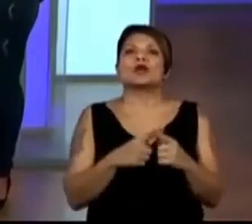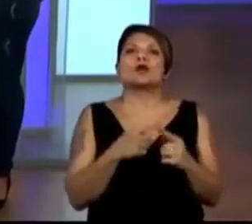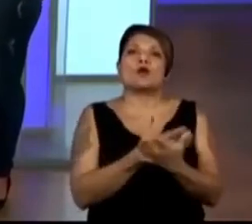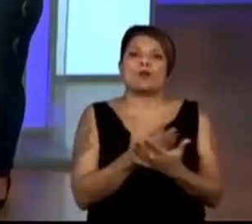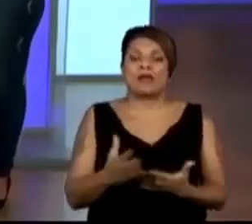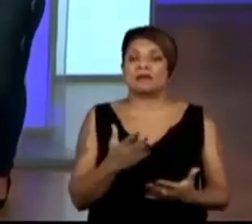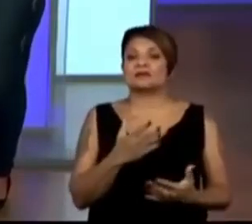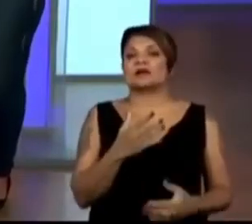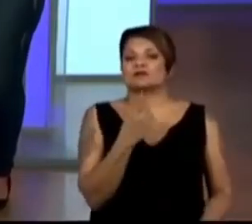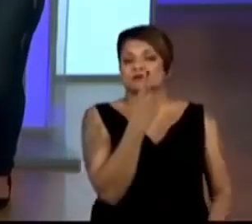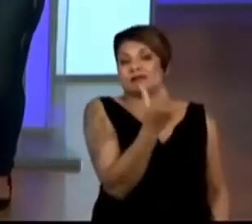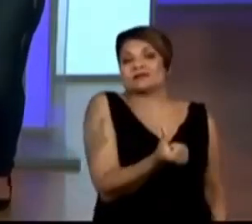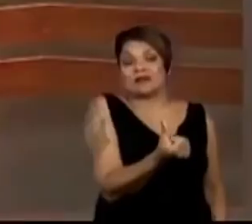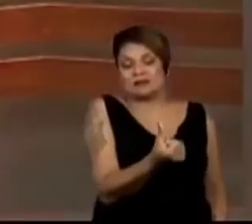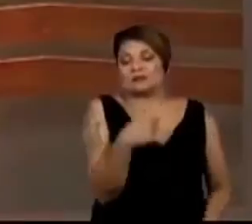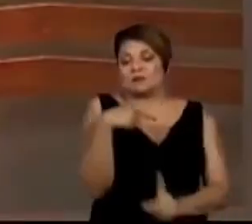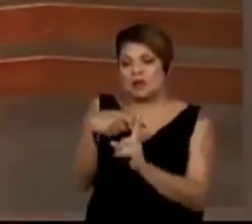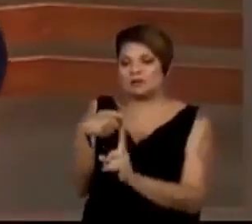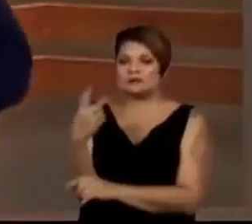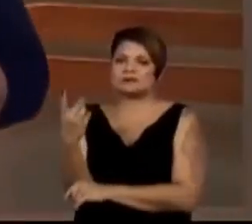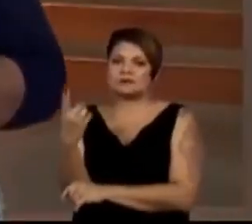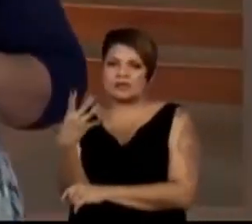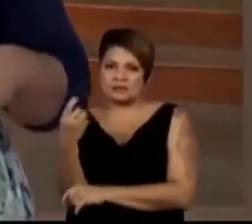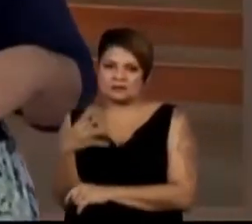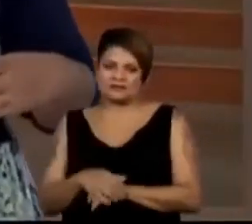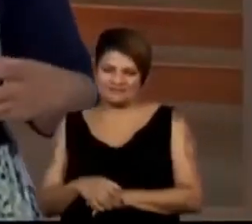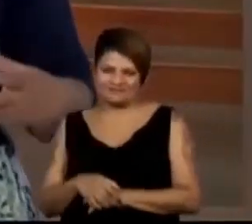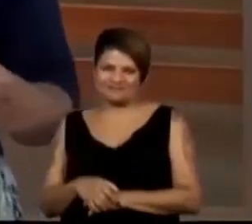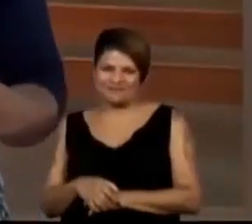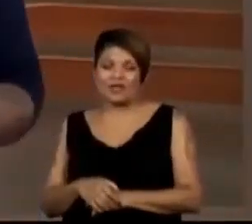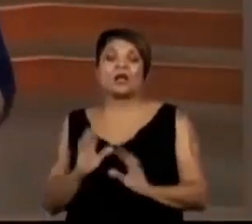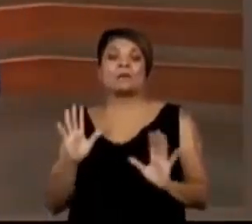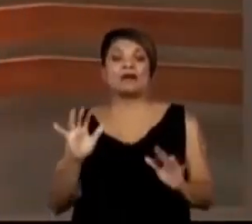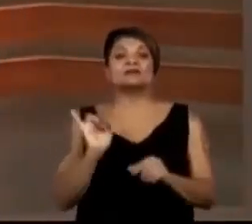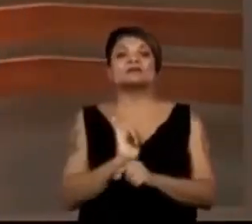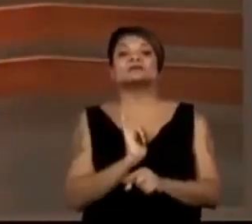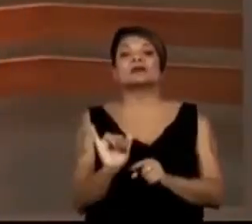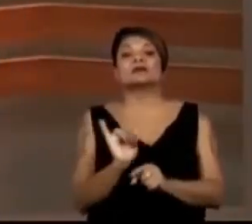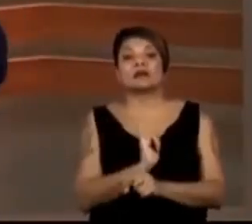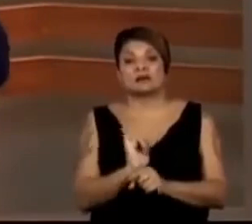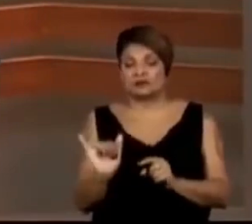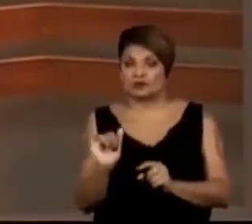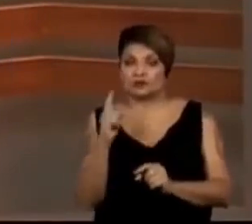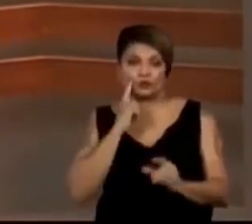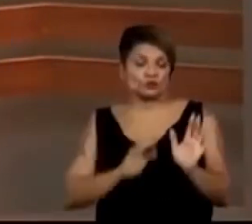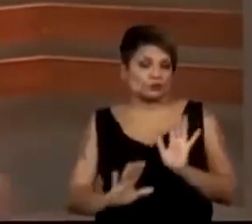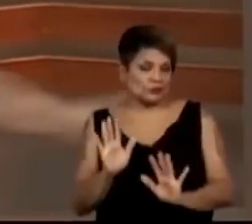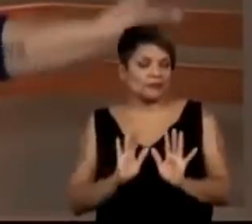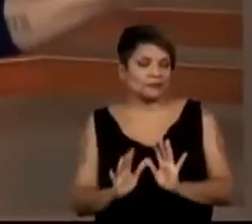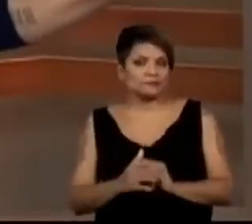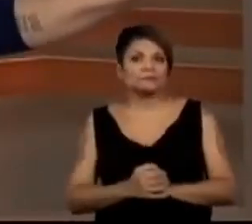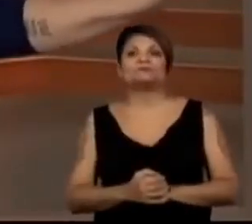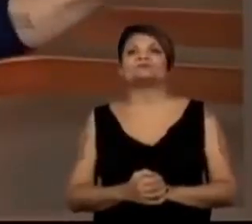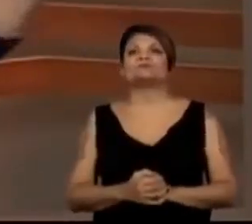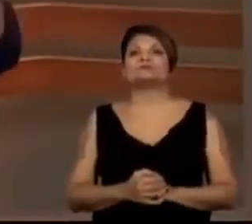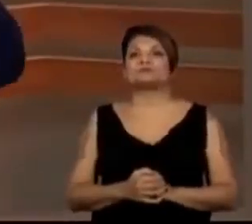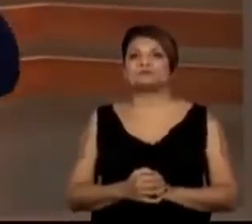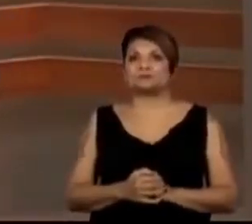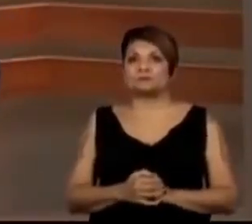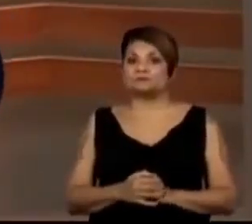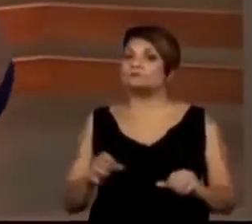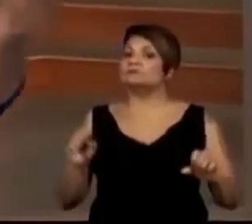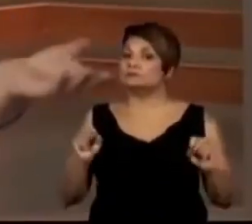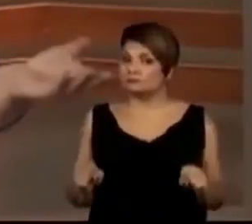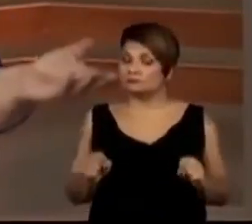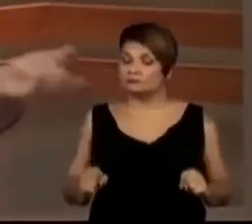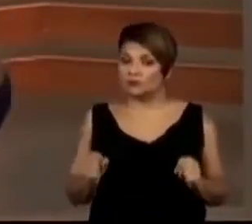com o maior ali. Então, por isso que a gente sempre toma cuidado de dizer que são algumas estratégias, isso, né? Essa você pode, como colocar